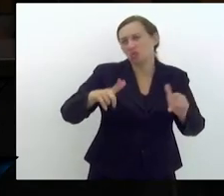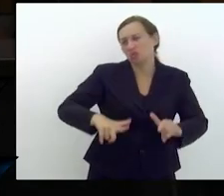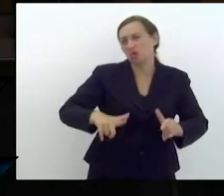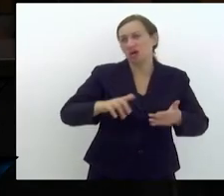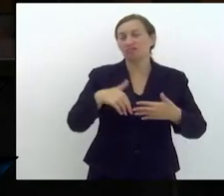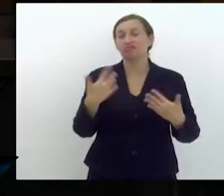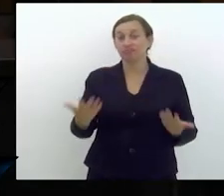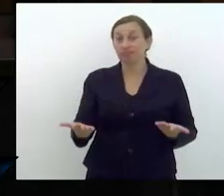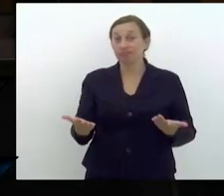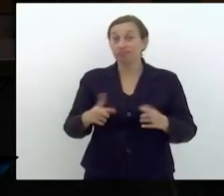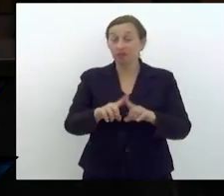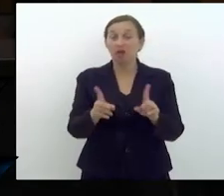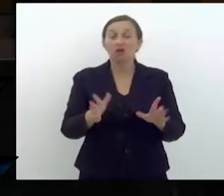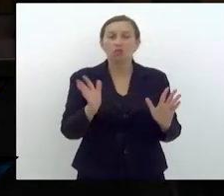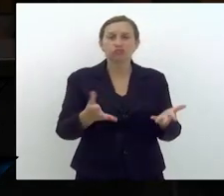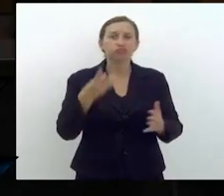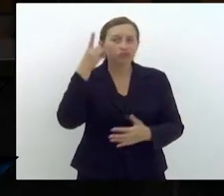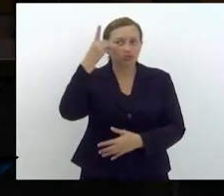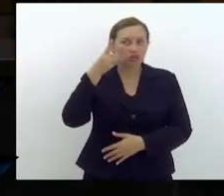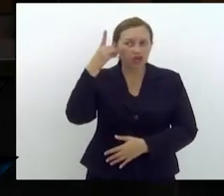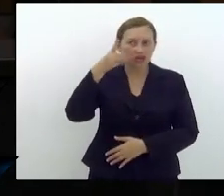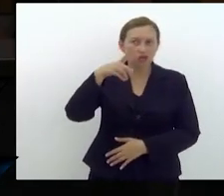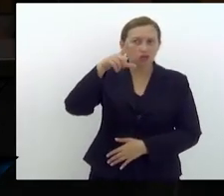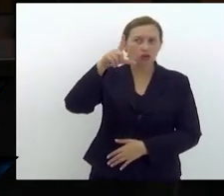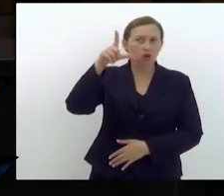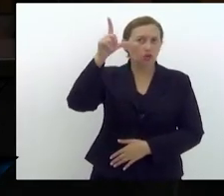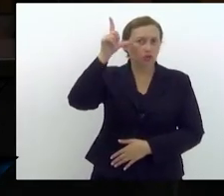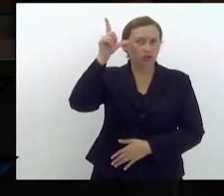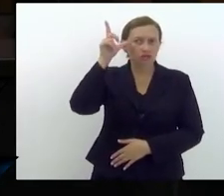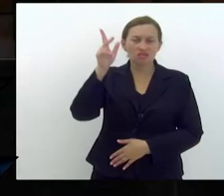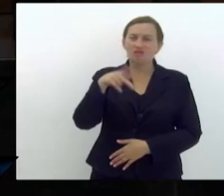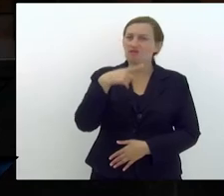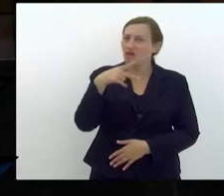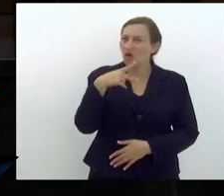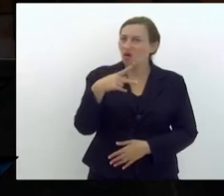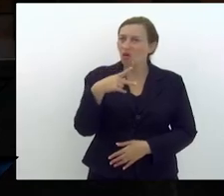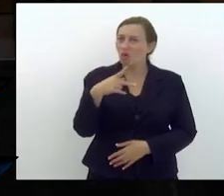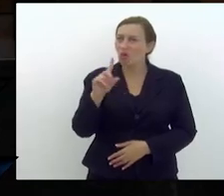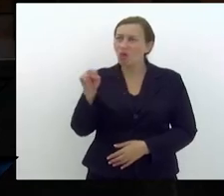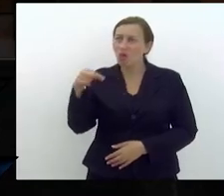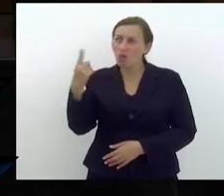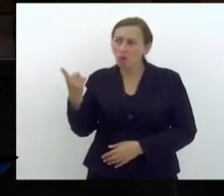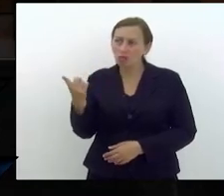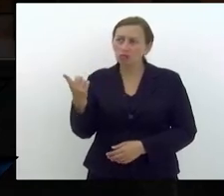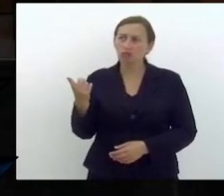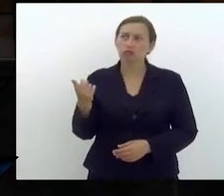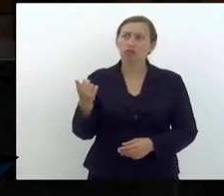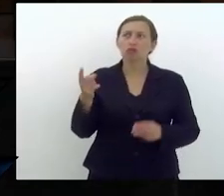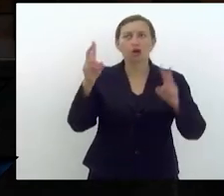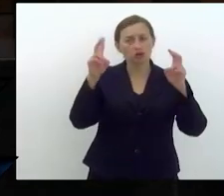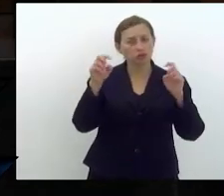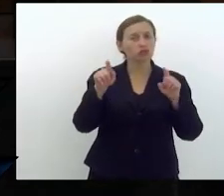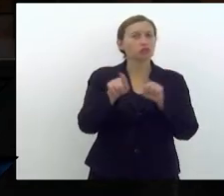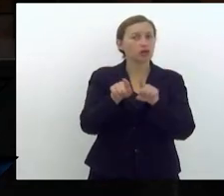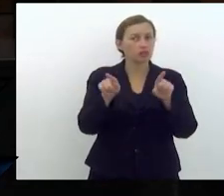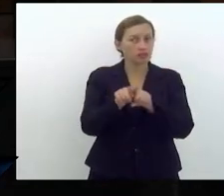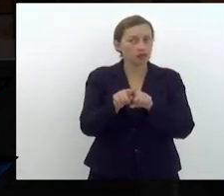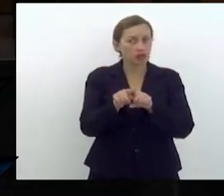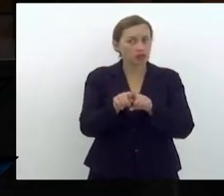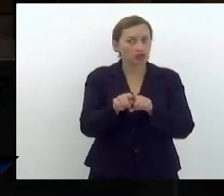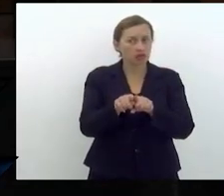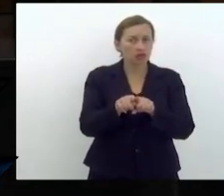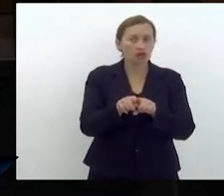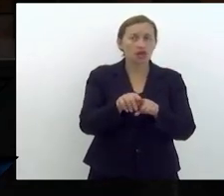mas hoje é deputada Lucinha levantou outra hipótese que a carga do